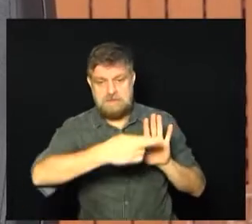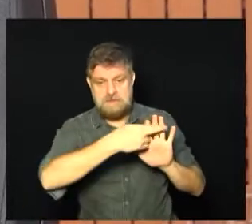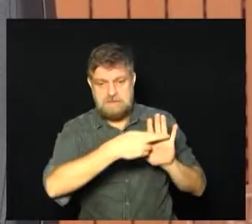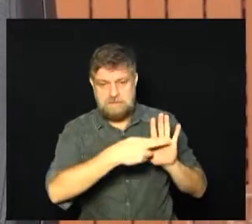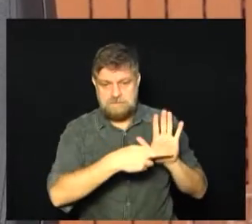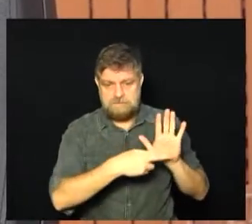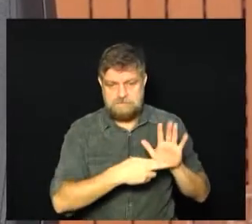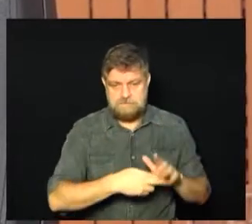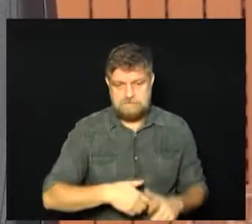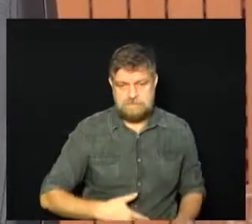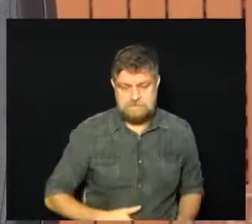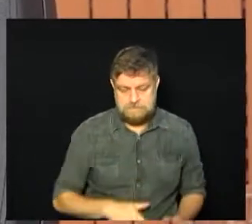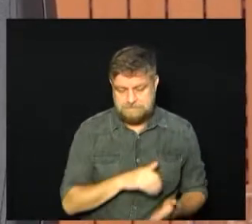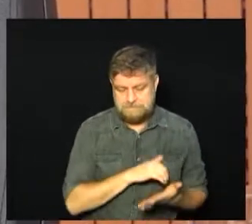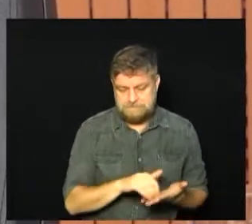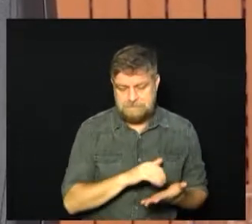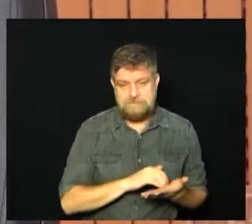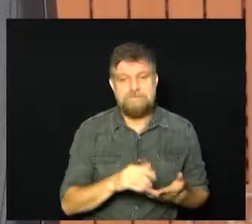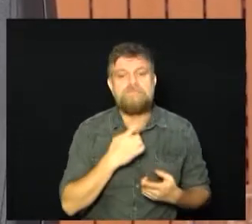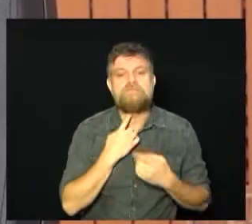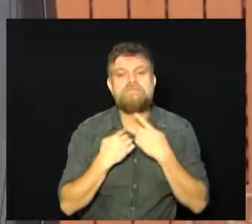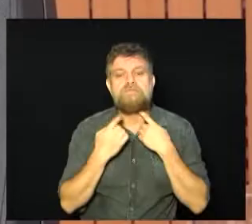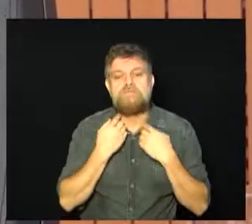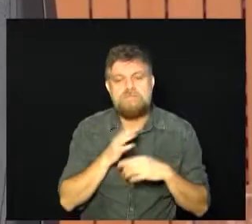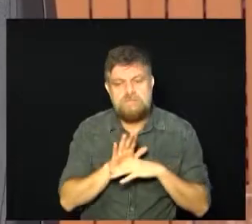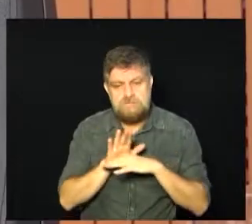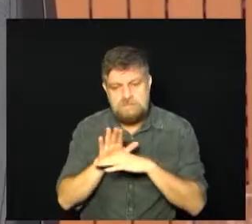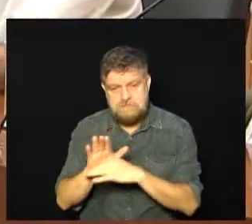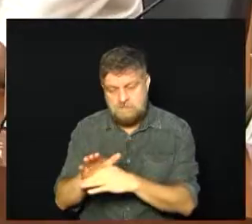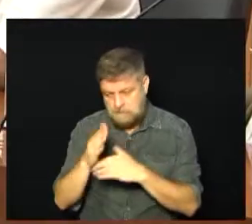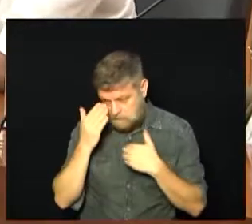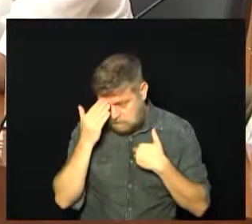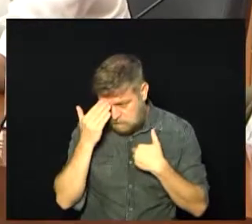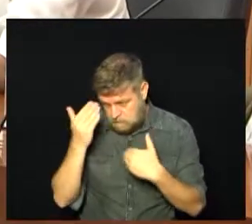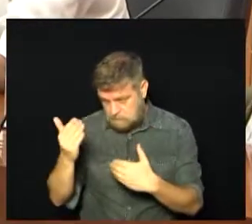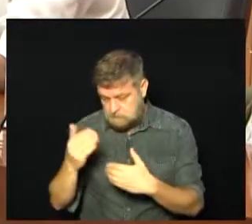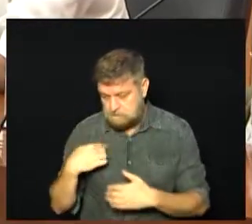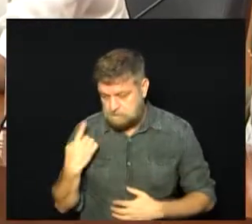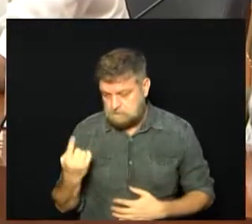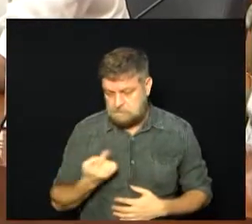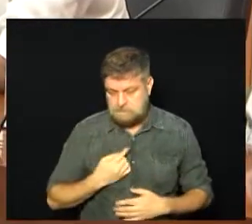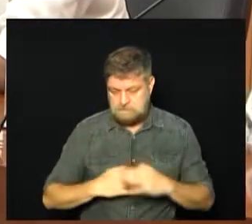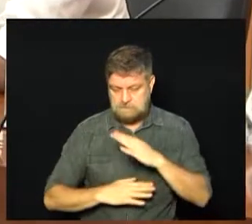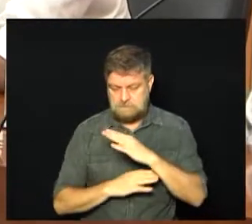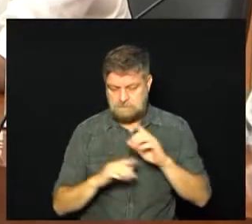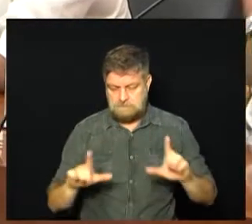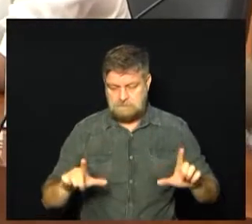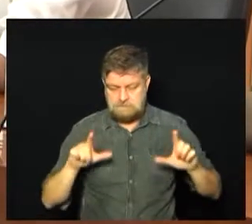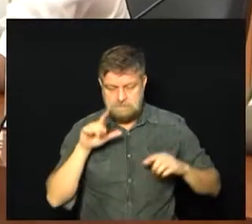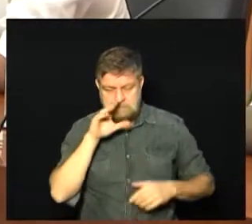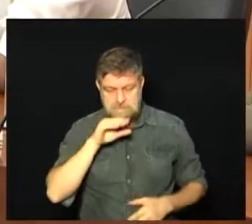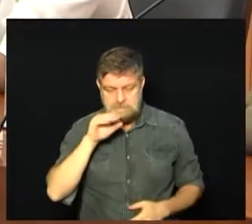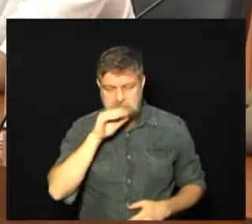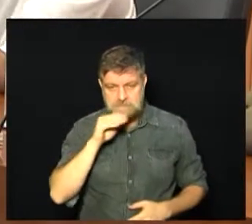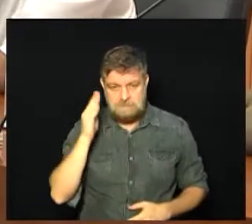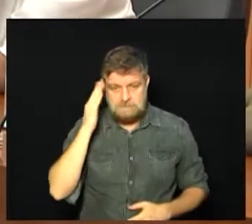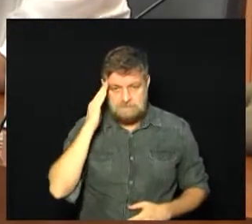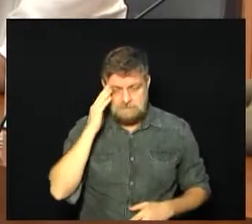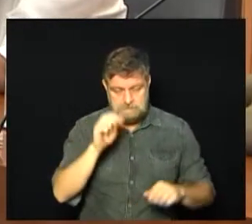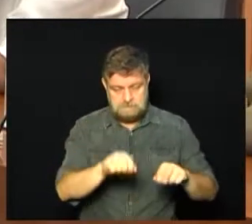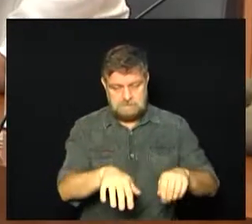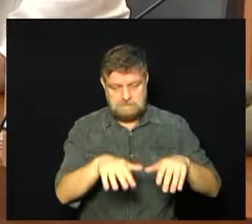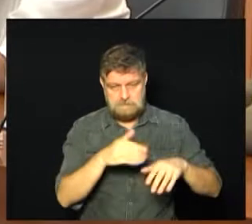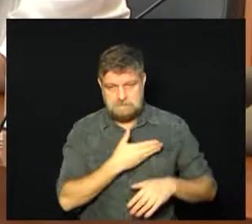fico à secretaria à disposição. Muito obrigada, Rossini, por ceder o espaço para nós. E temos certeza que essa audiência a